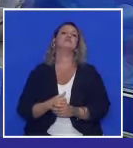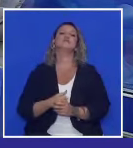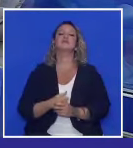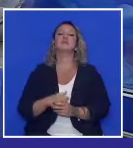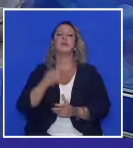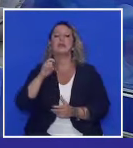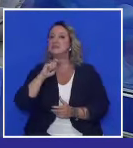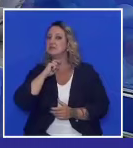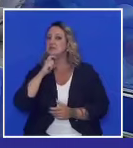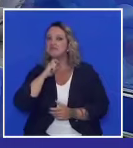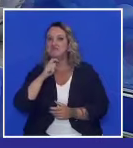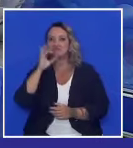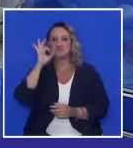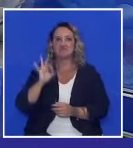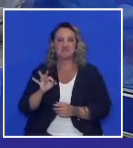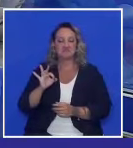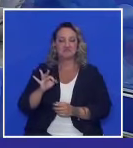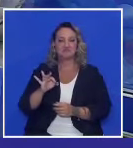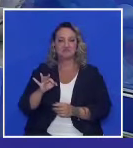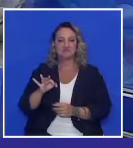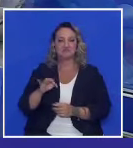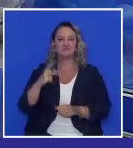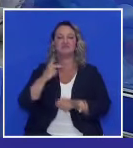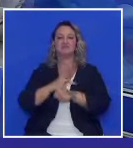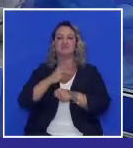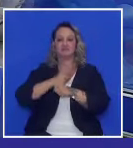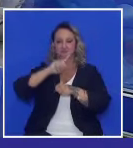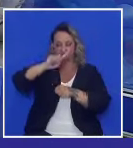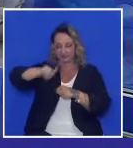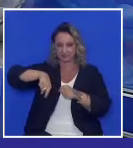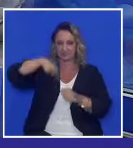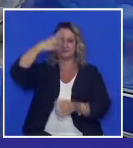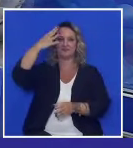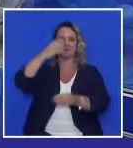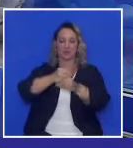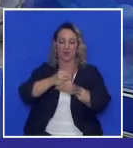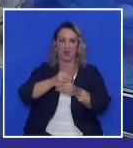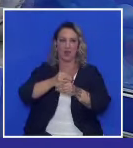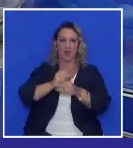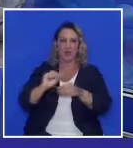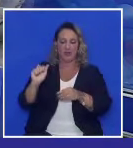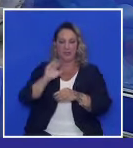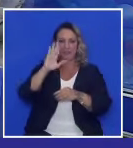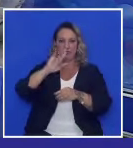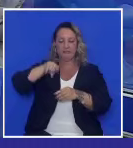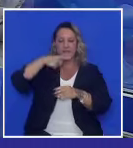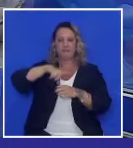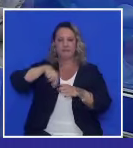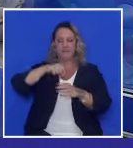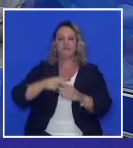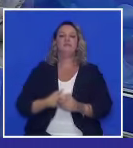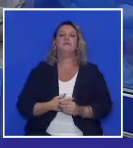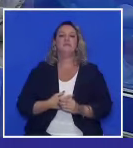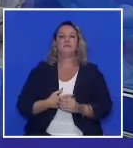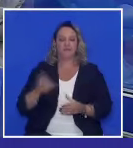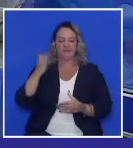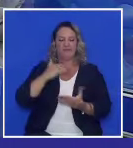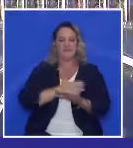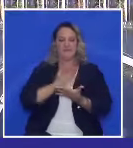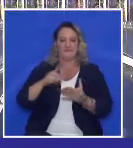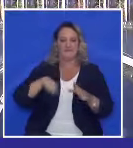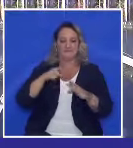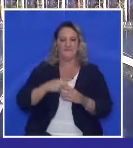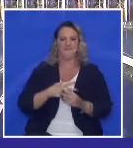R$1.421.774,31. Se ninguém acertar os cinco números, o prêmio acumula e o valor fica ainda maior para o próximo sorteio. Vamos